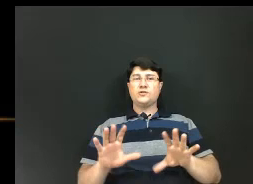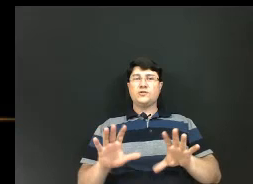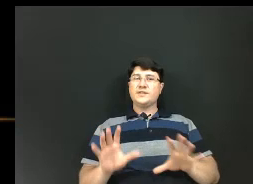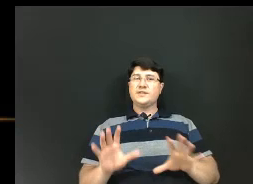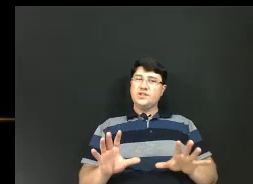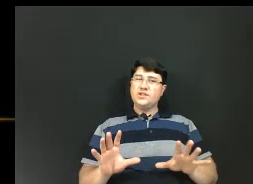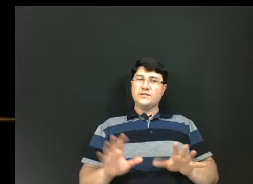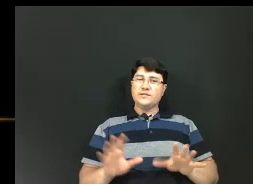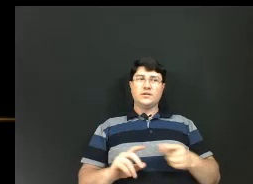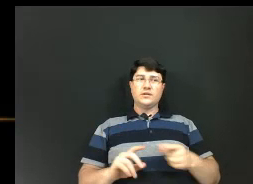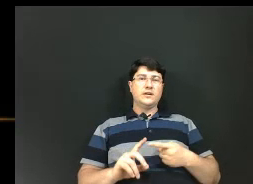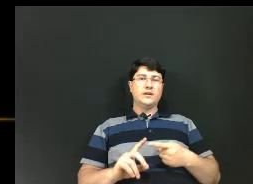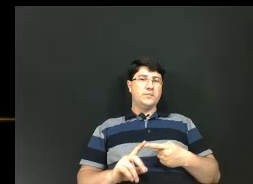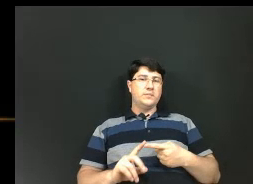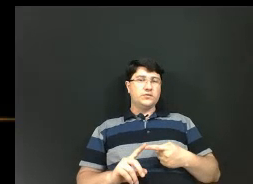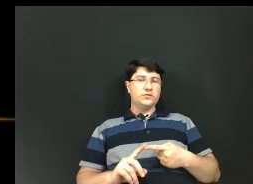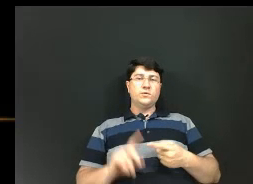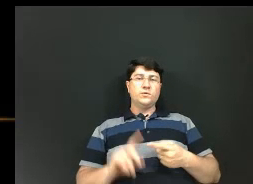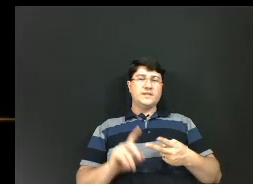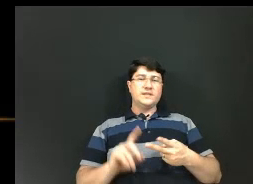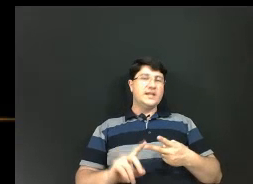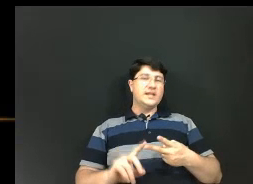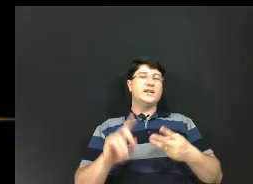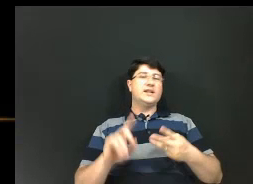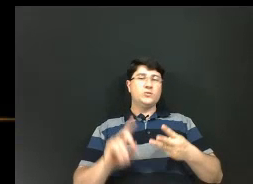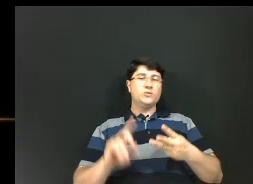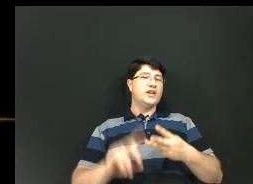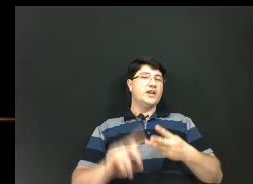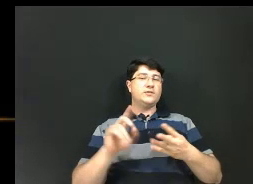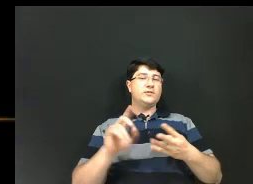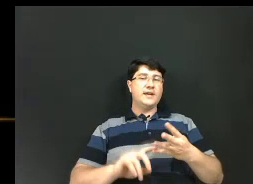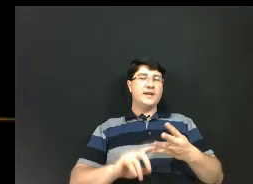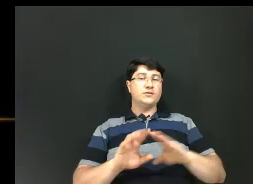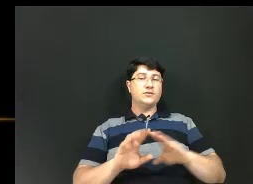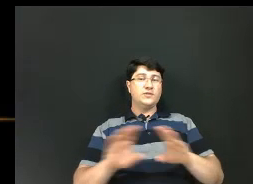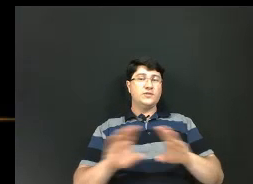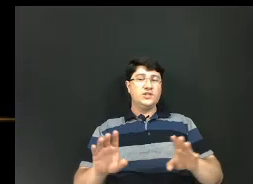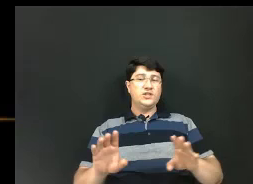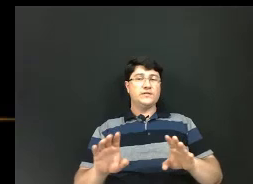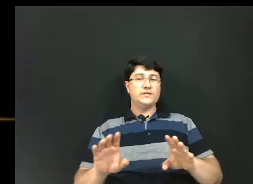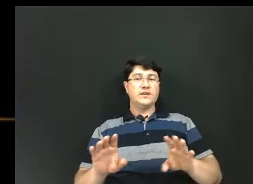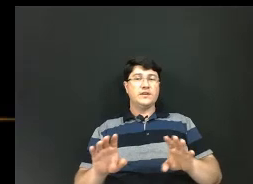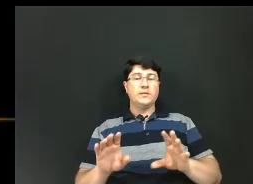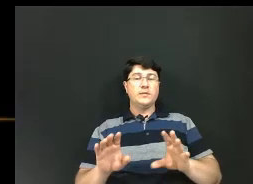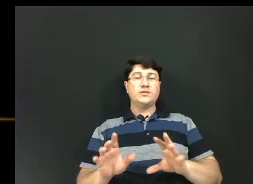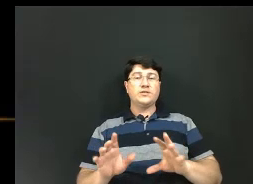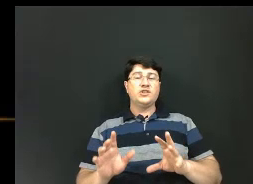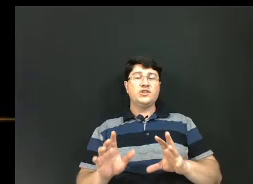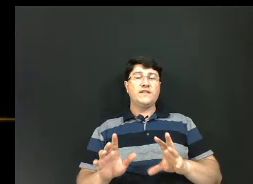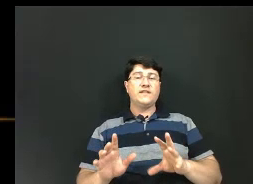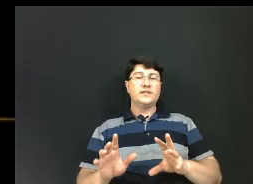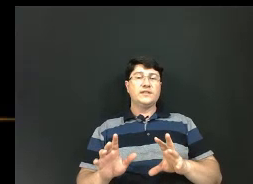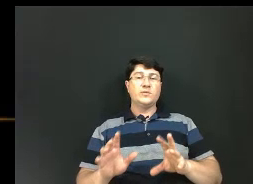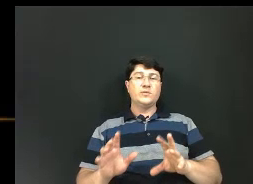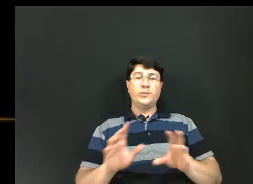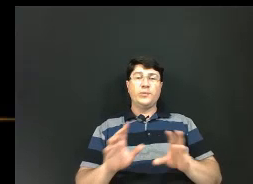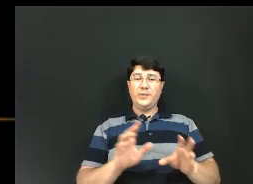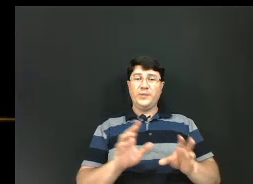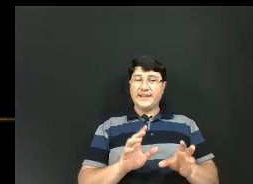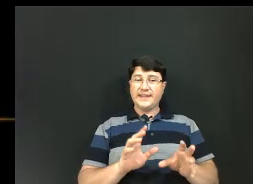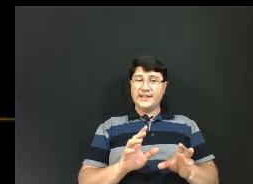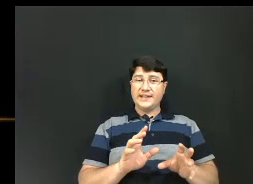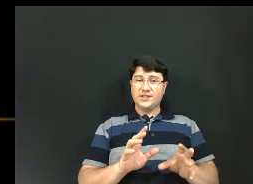gente coloca substantivos. Pessoas, entidades, objetos, lugares, são substantivos. Mas quando a gente está falando